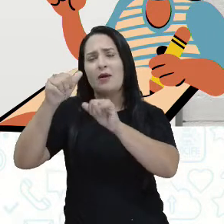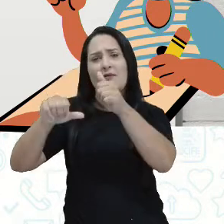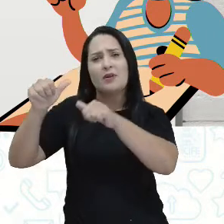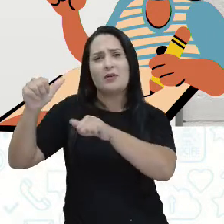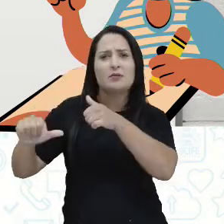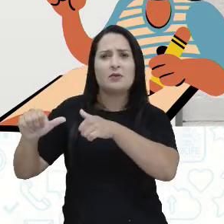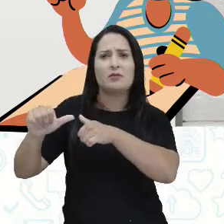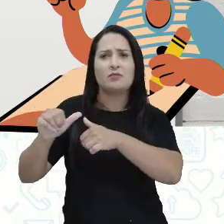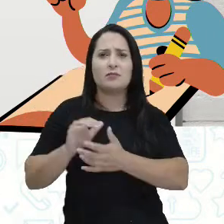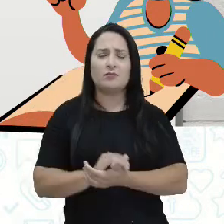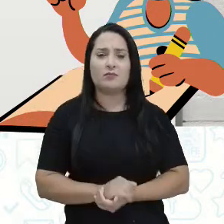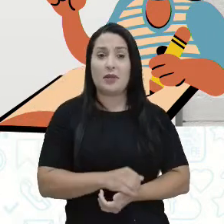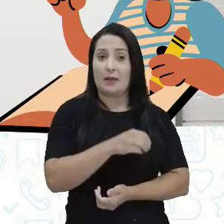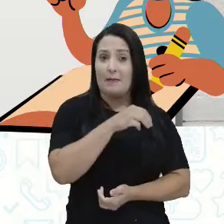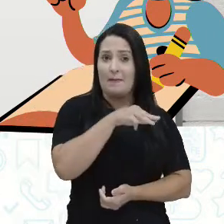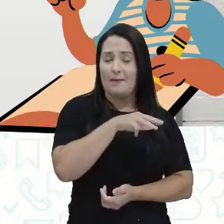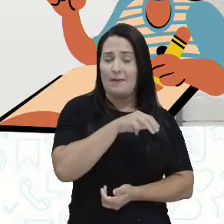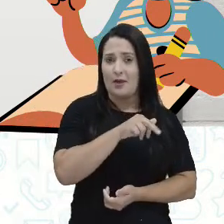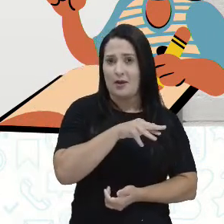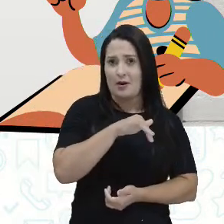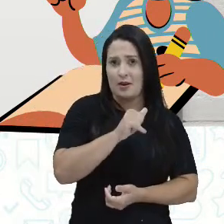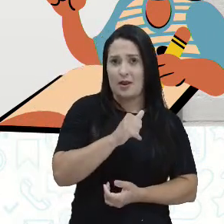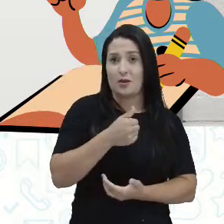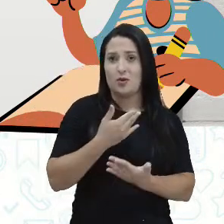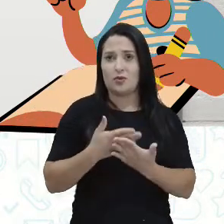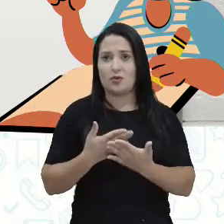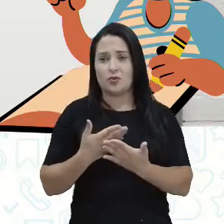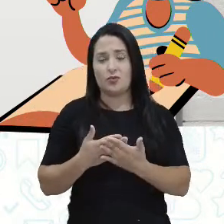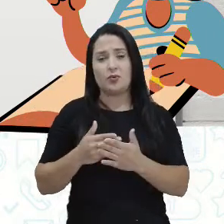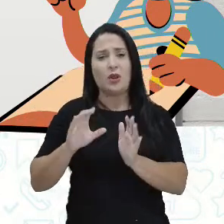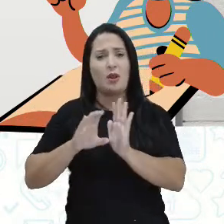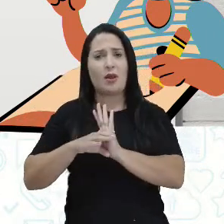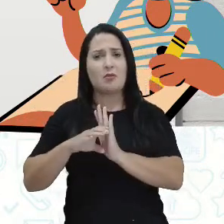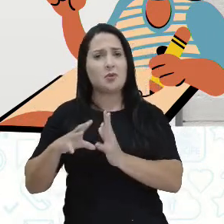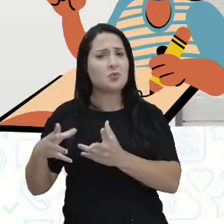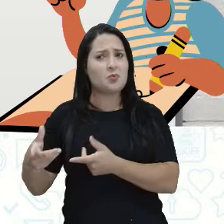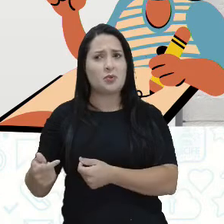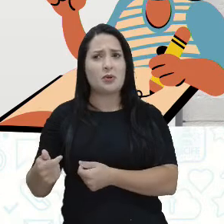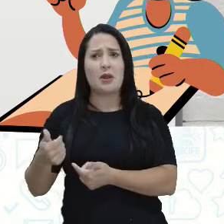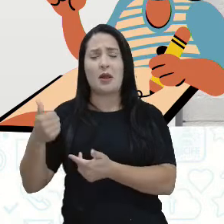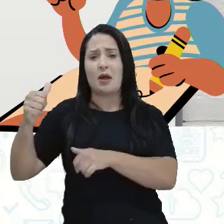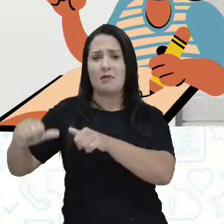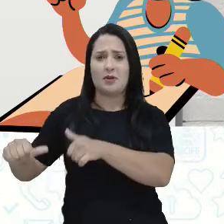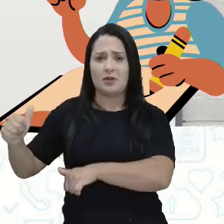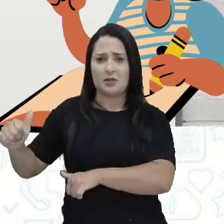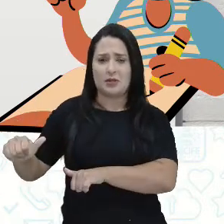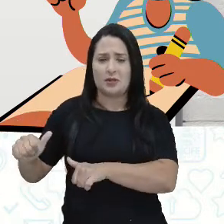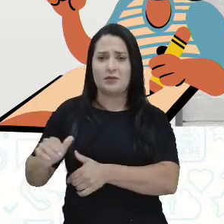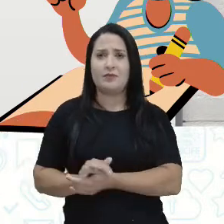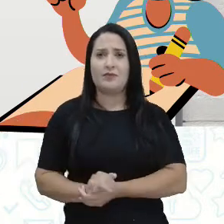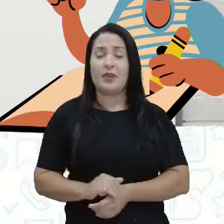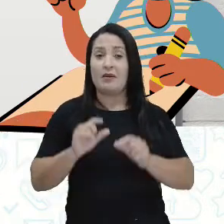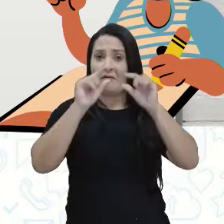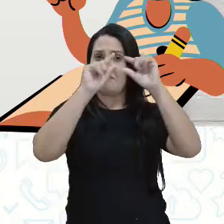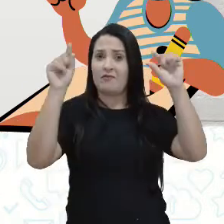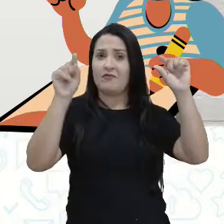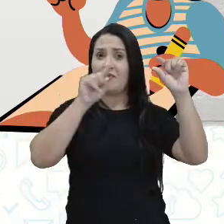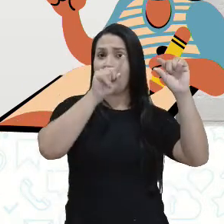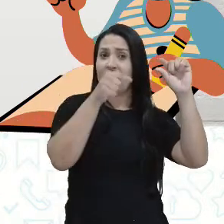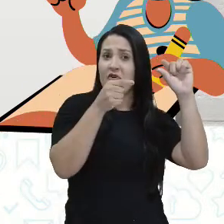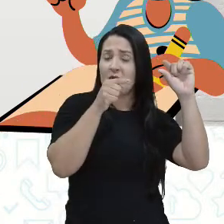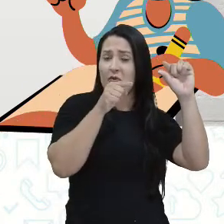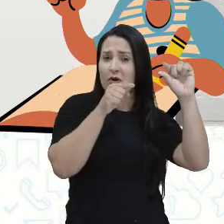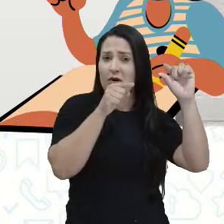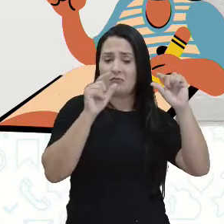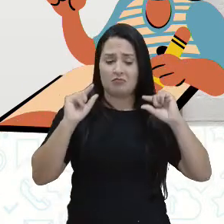avaliação. Então, veja, aqui eu tenho uma oração em que há uma vírgula e uma oração em que não há vírgula.